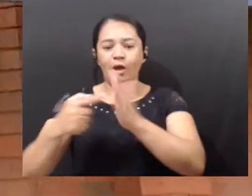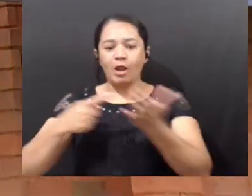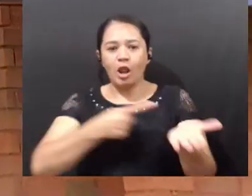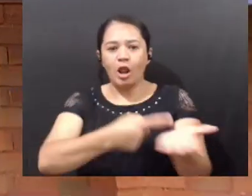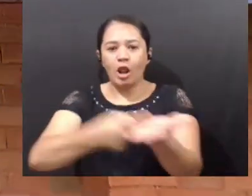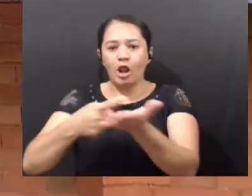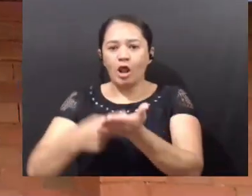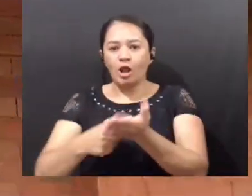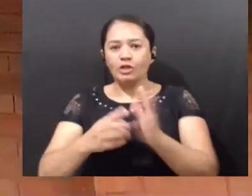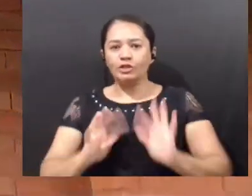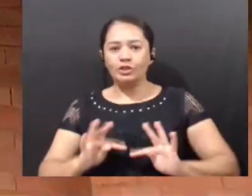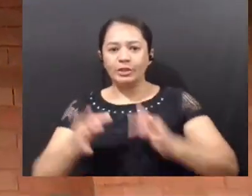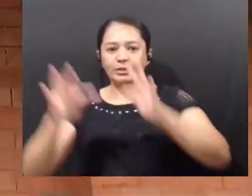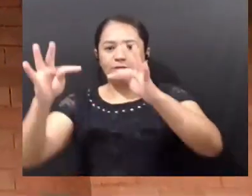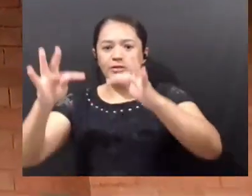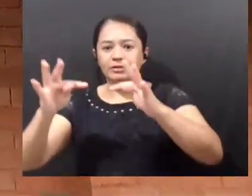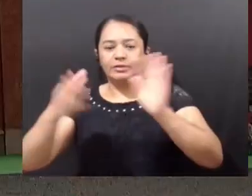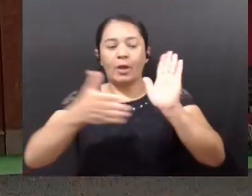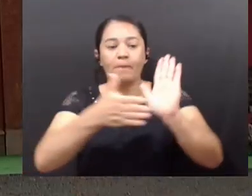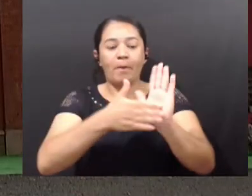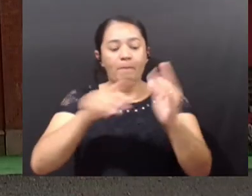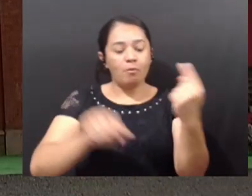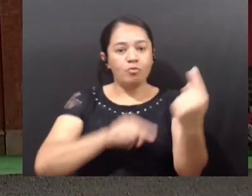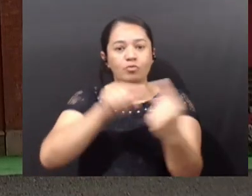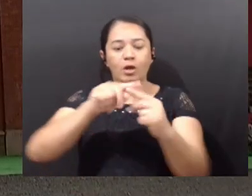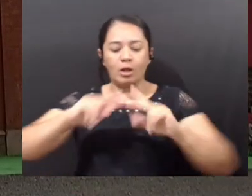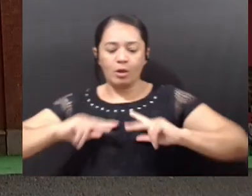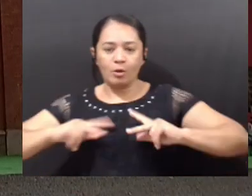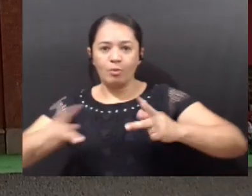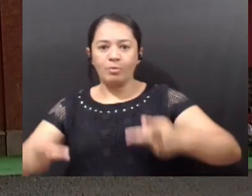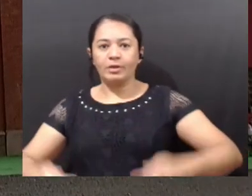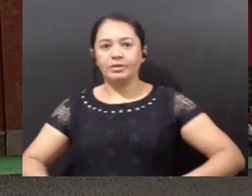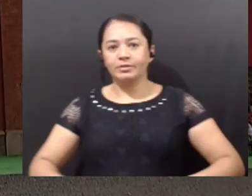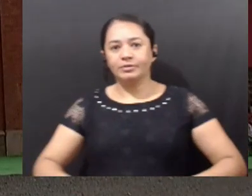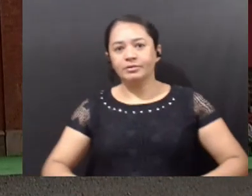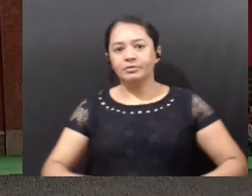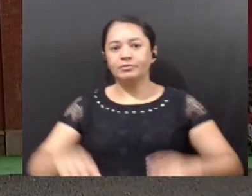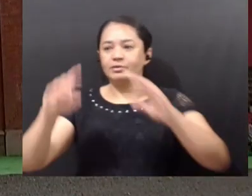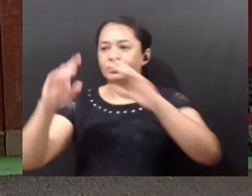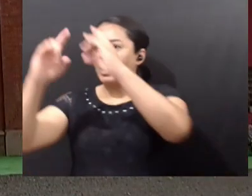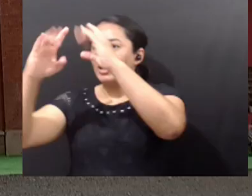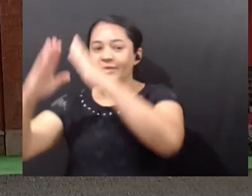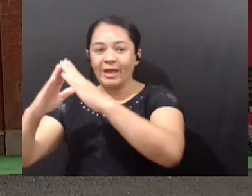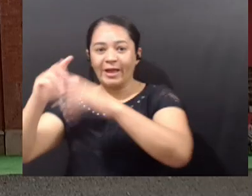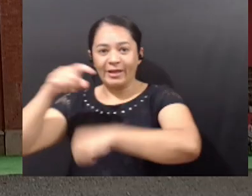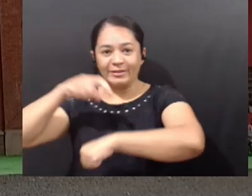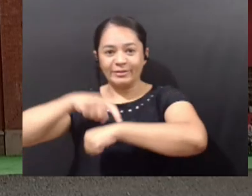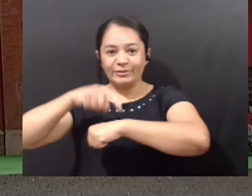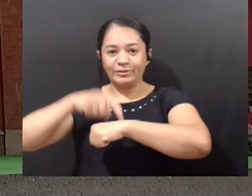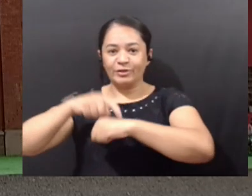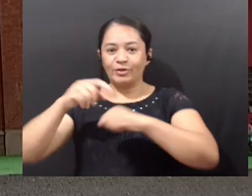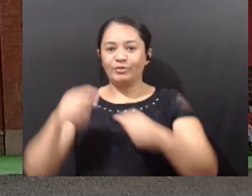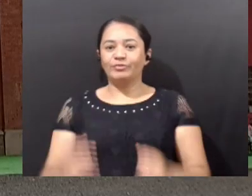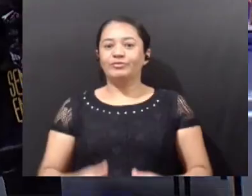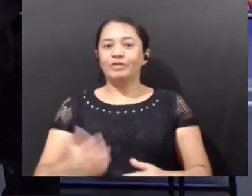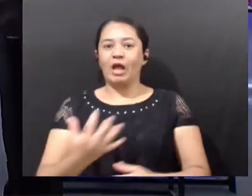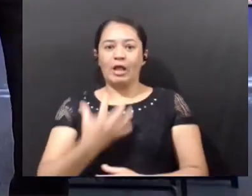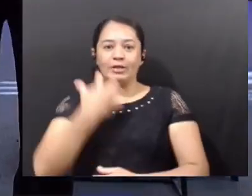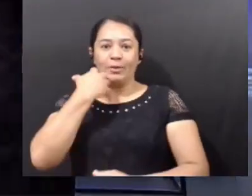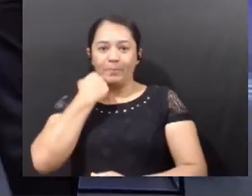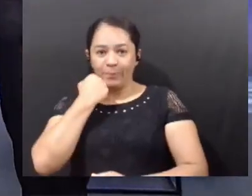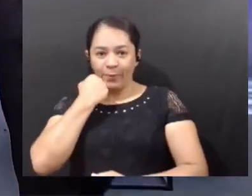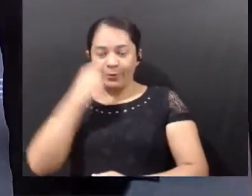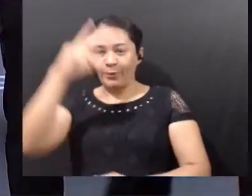tecnologia, propósito e humanidade. No prédio do relógio, um imóvel tombado como patrimônio histórico,